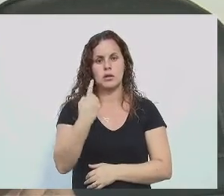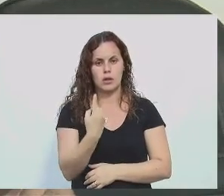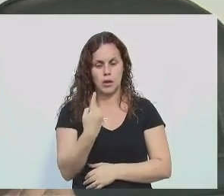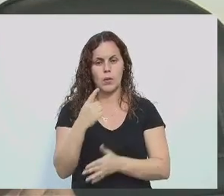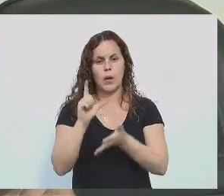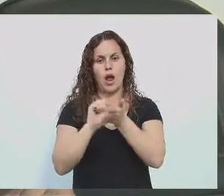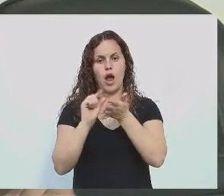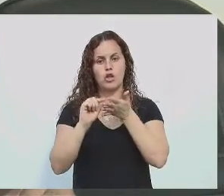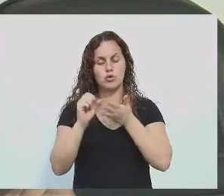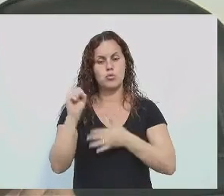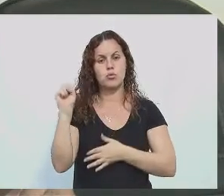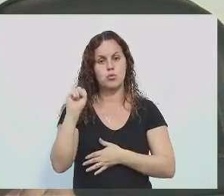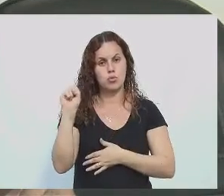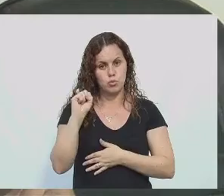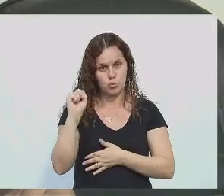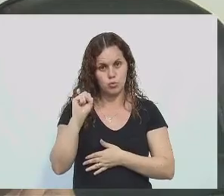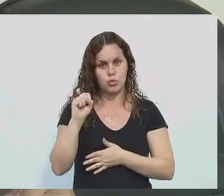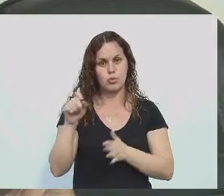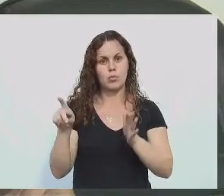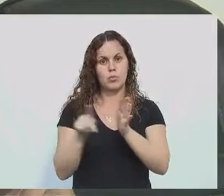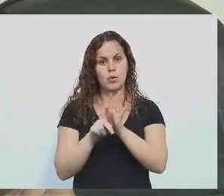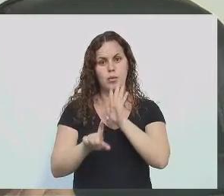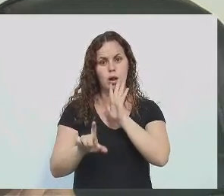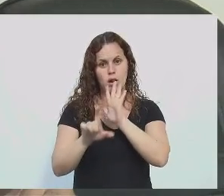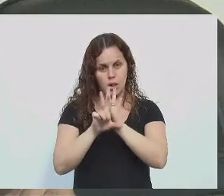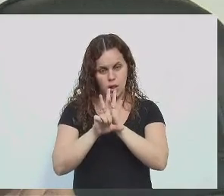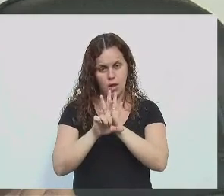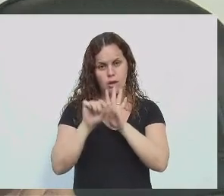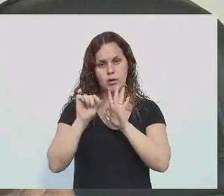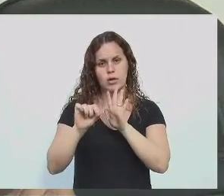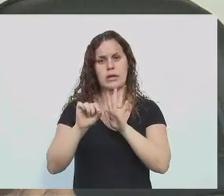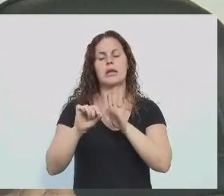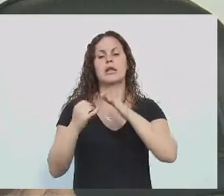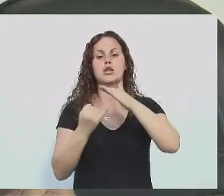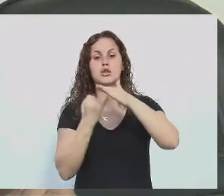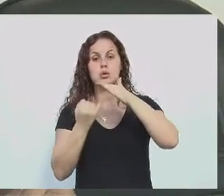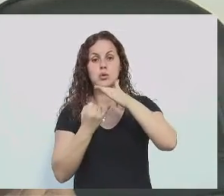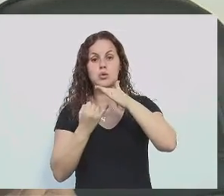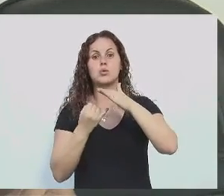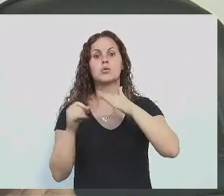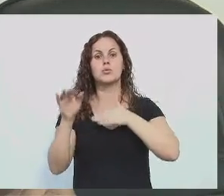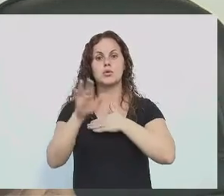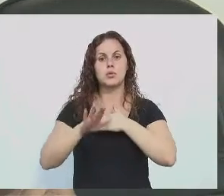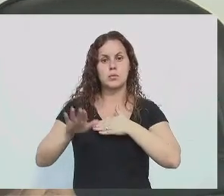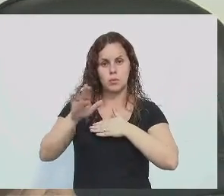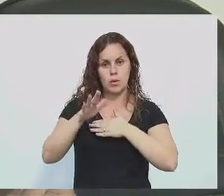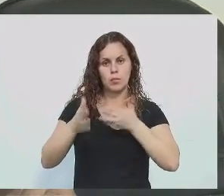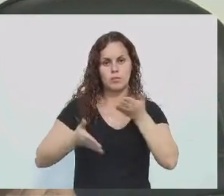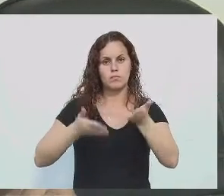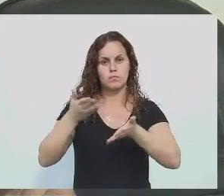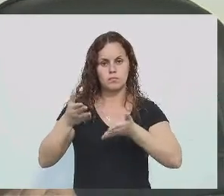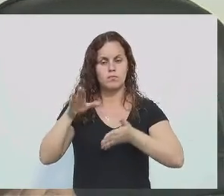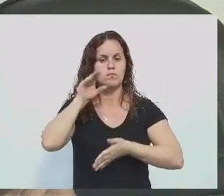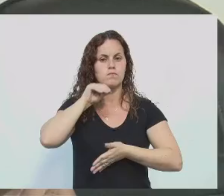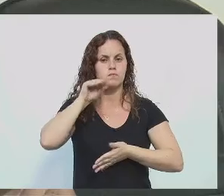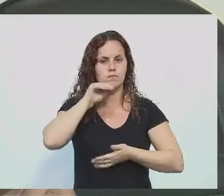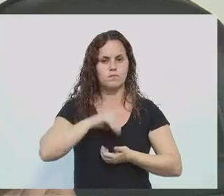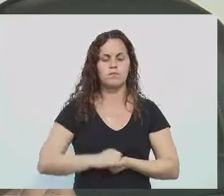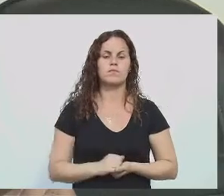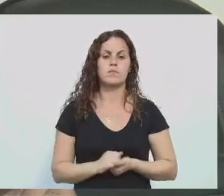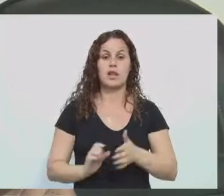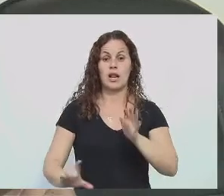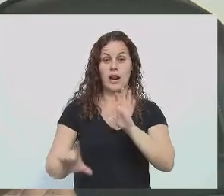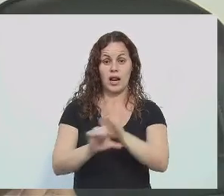artigo 8º, o qual altera a lei que regulamenta o Instituto Municipal de Assistência ao Servidor,